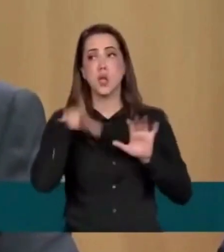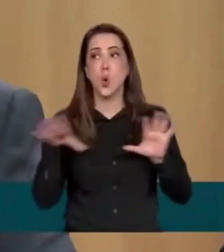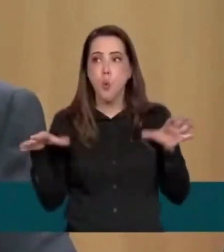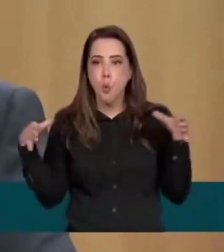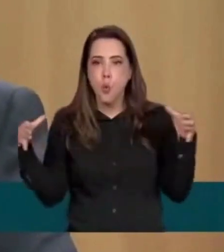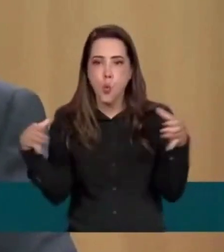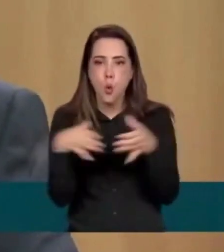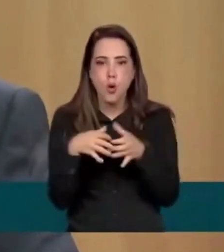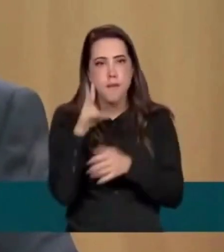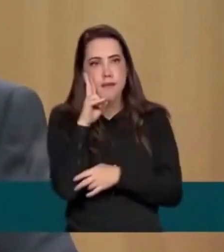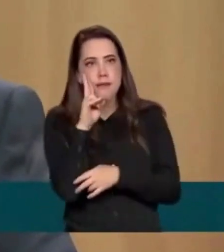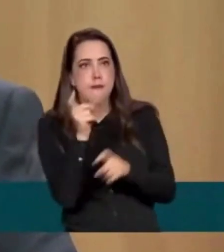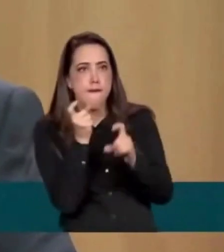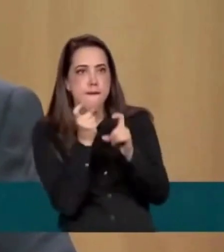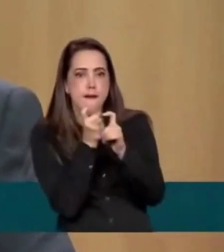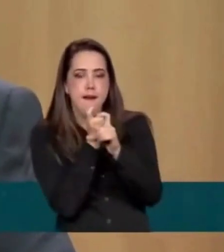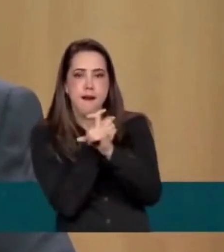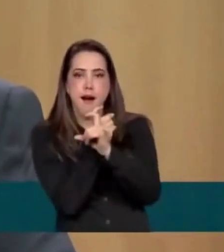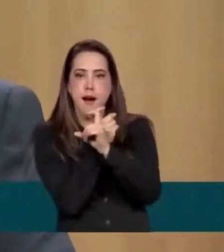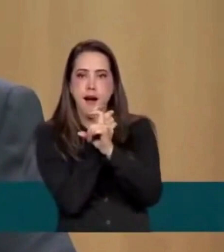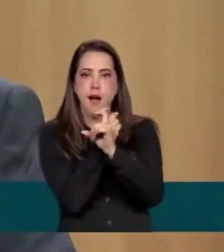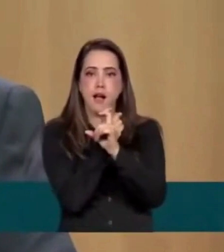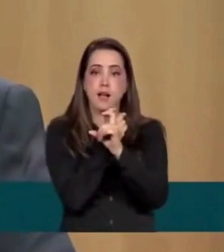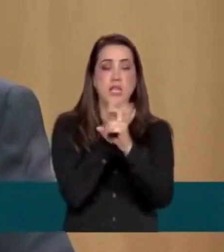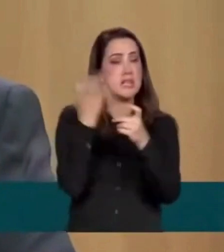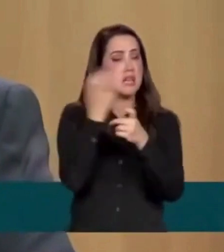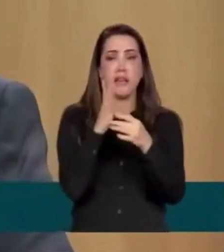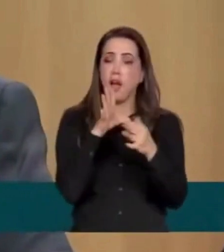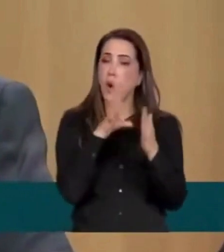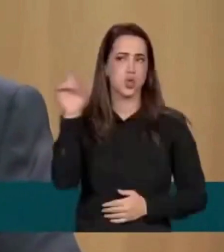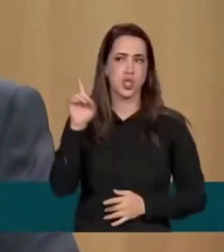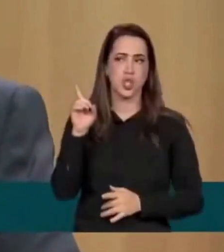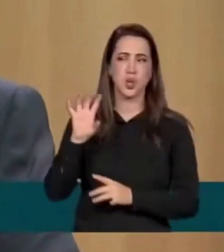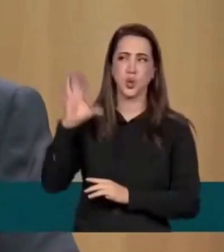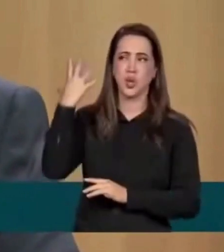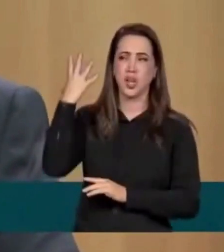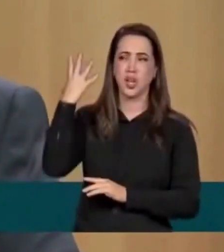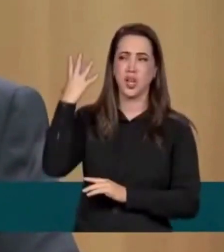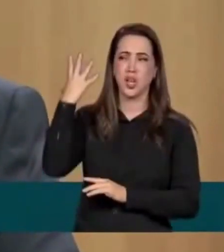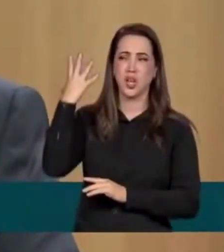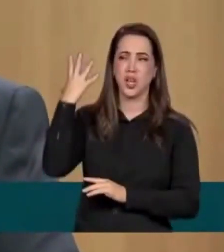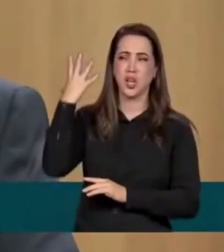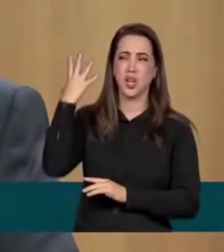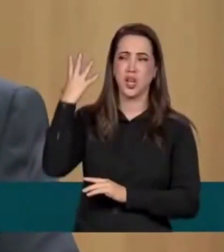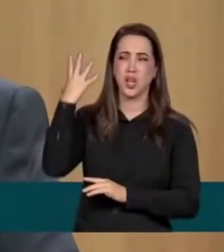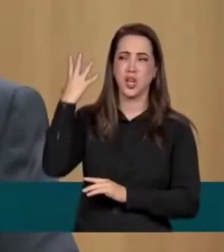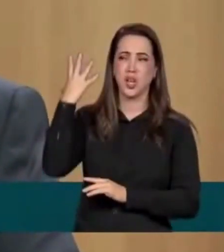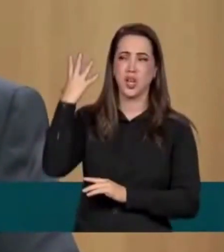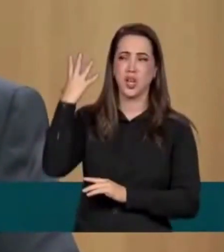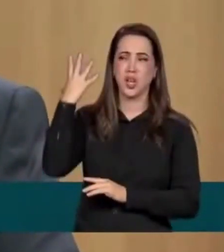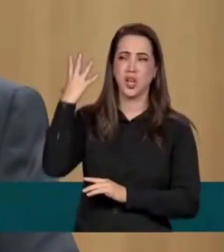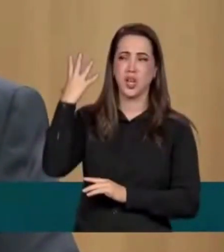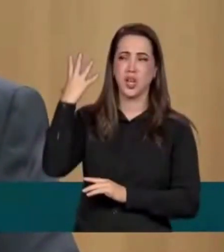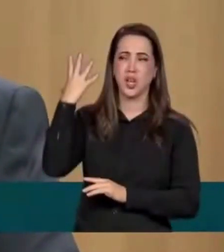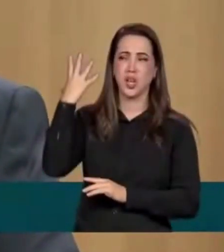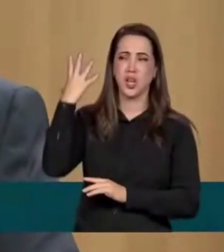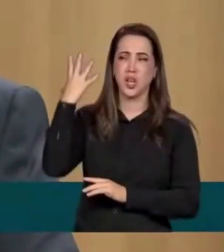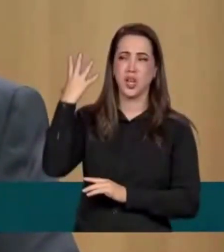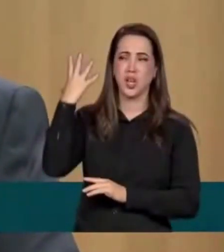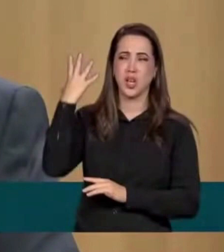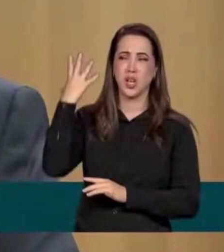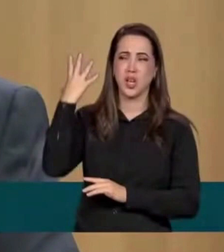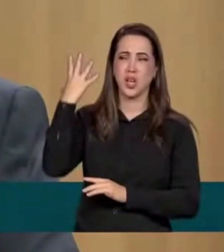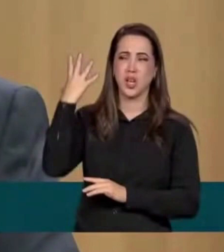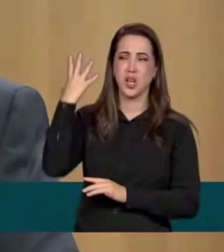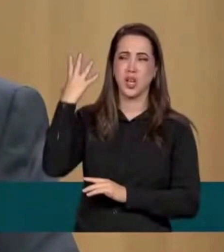nesses agrupamentos extremistas. 20 de abril é de onda de Columbine. Então, nós